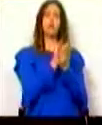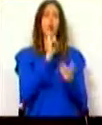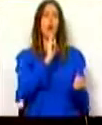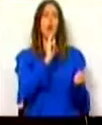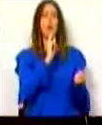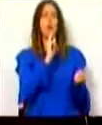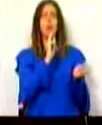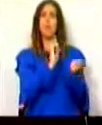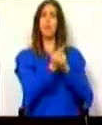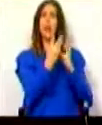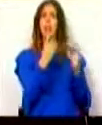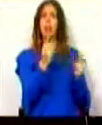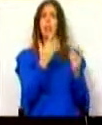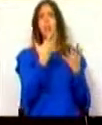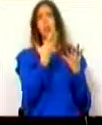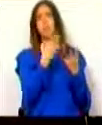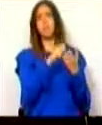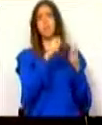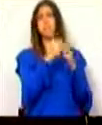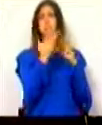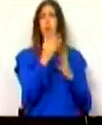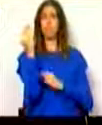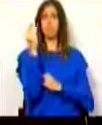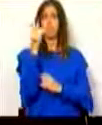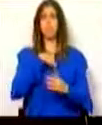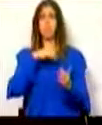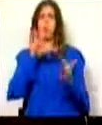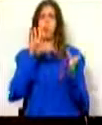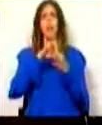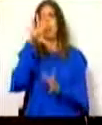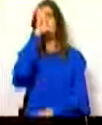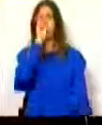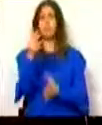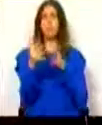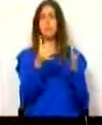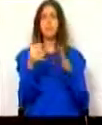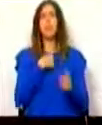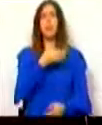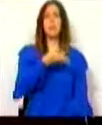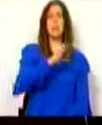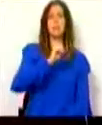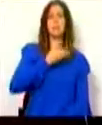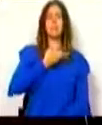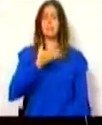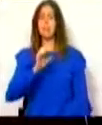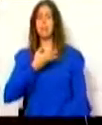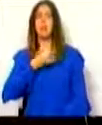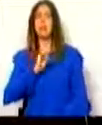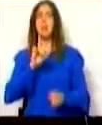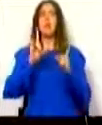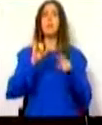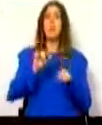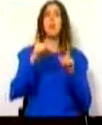reverter a degradação a que o património cultural foi votado no período da governação PSD-CDS, mas também possibilite